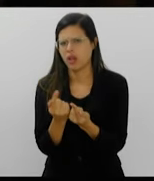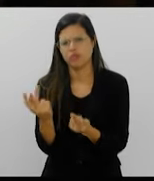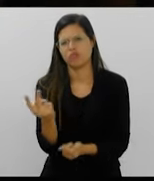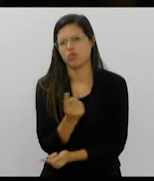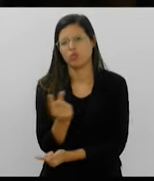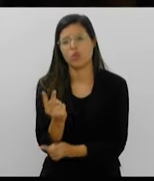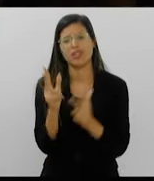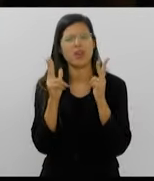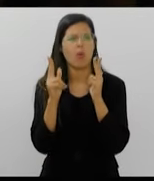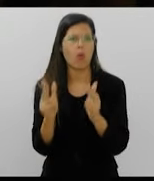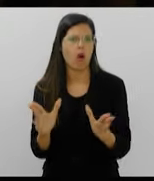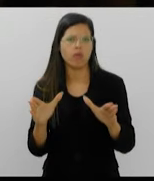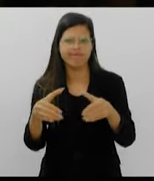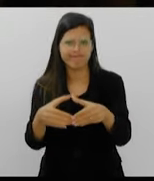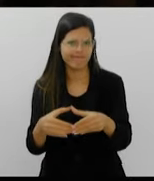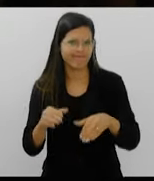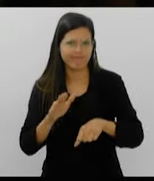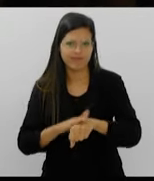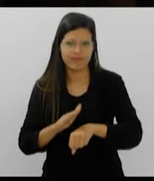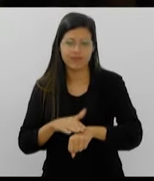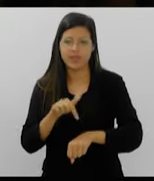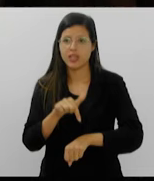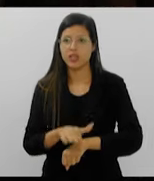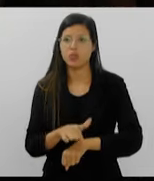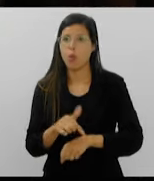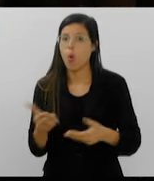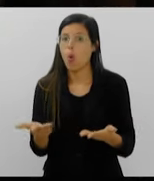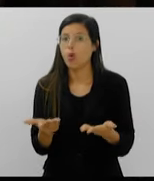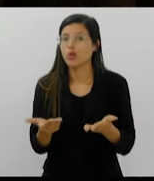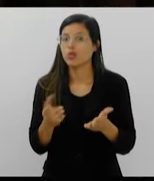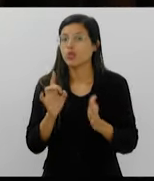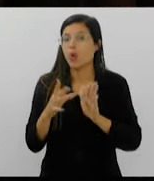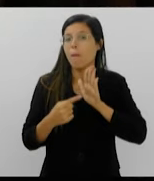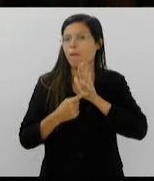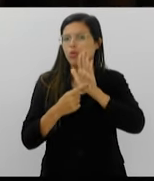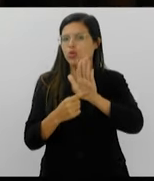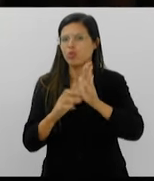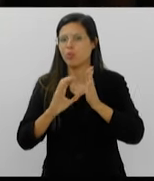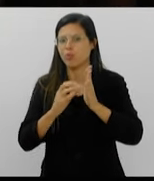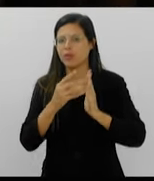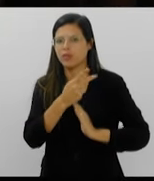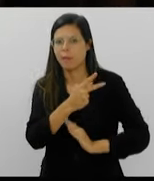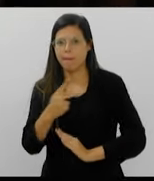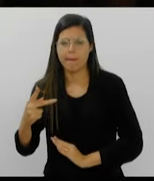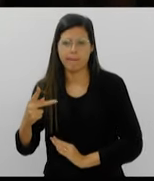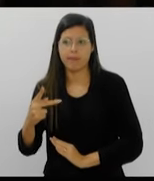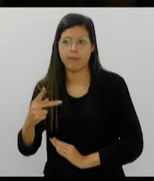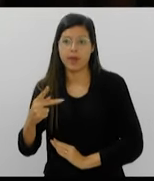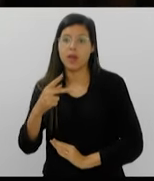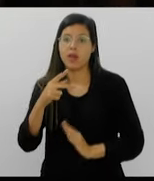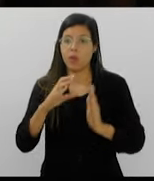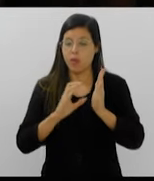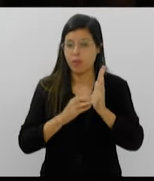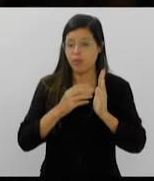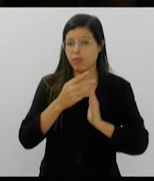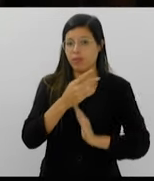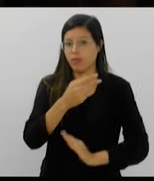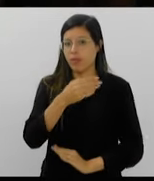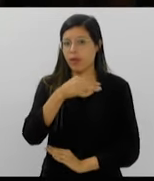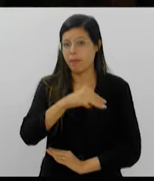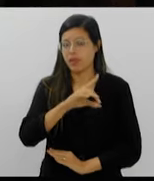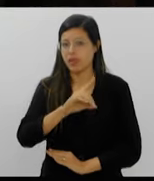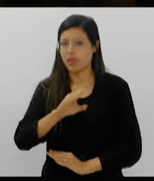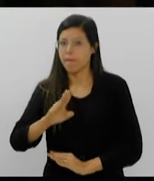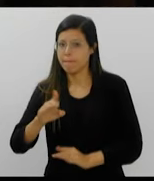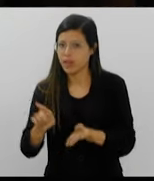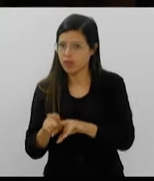saco. O que aconteceu hoje é que saiu da moita. O PP saiu da moita, o PMDB saiu da moita. E